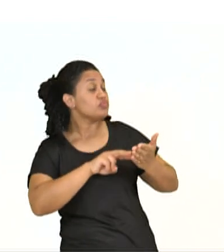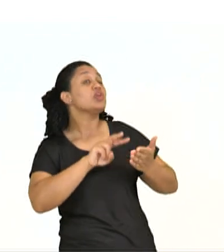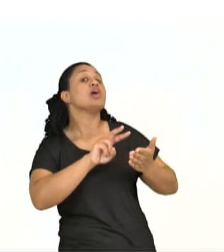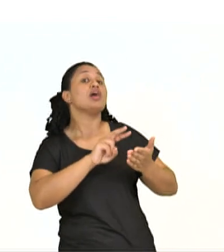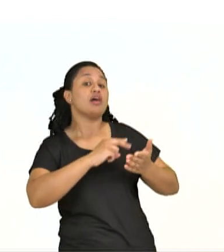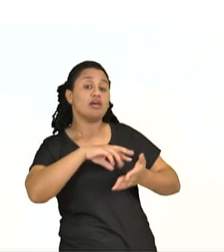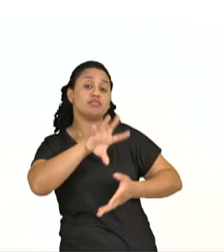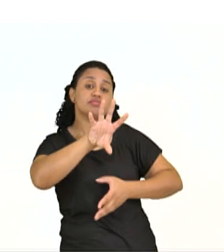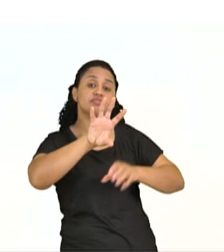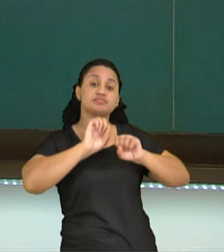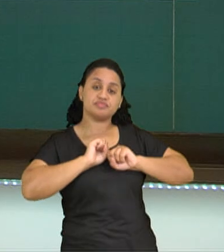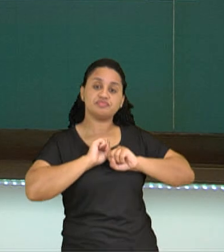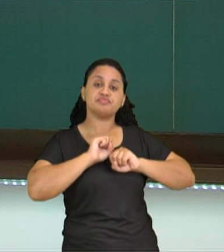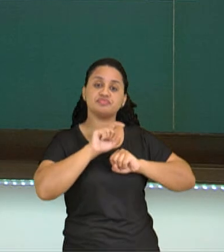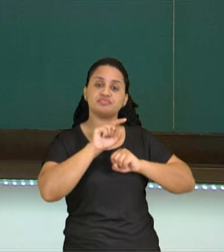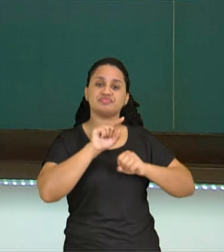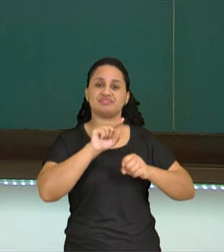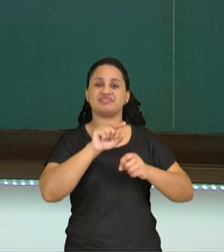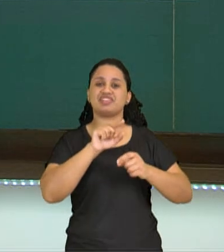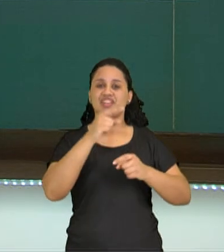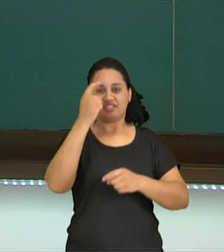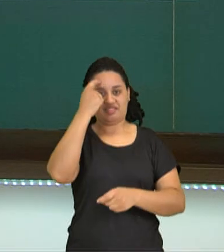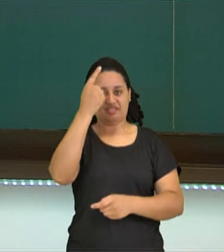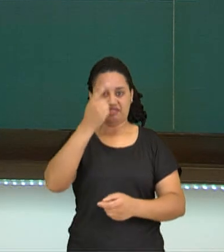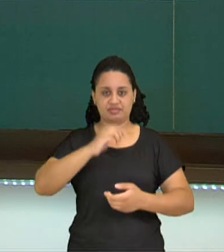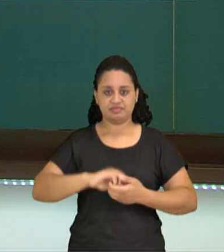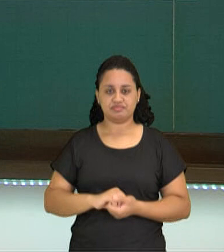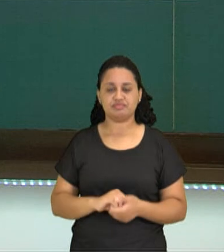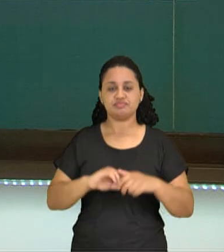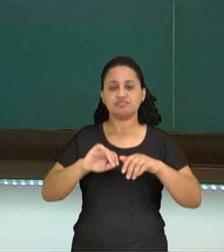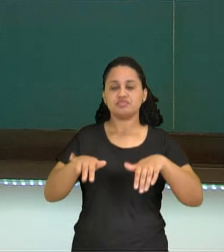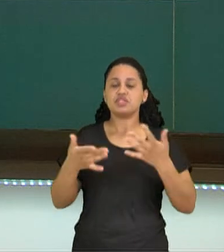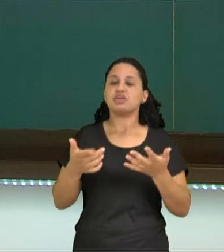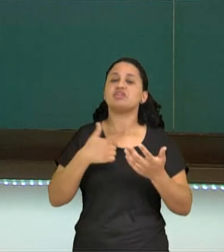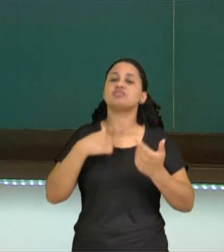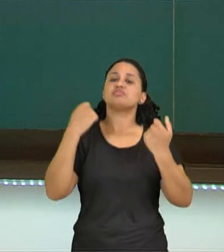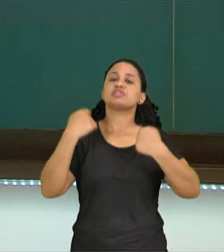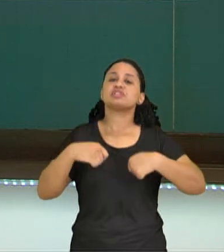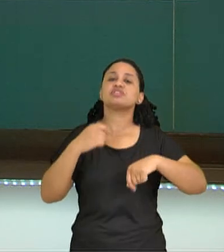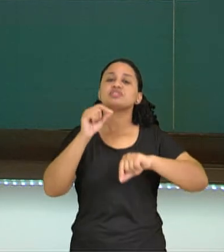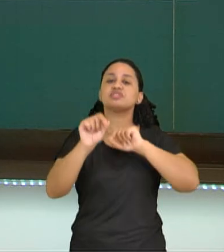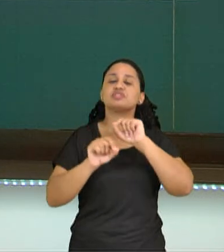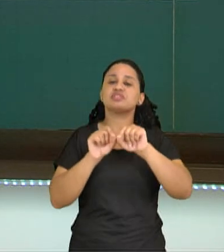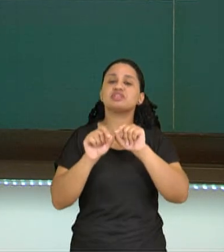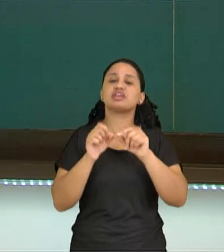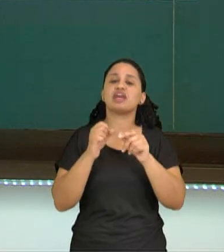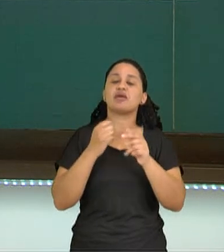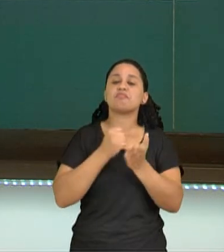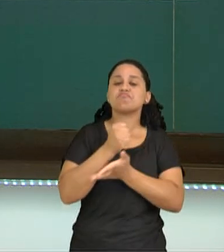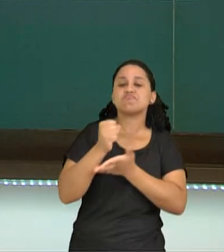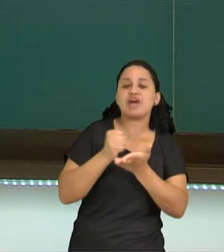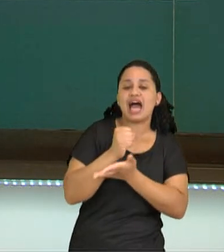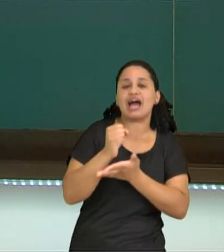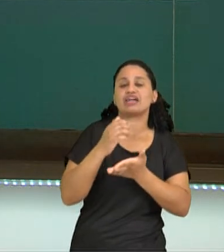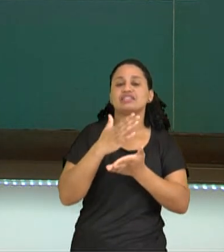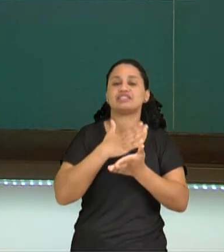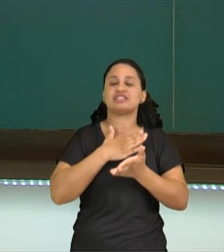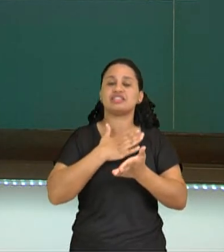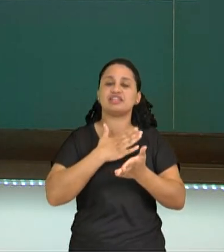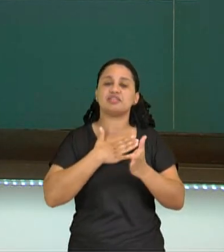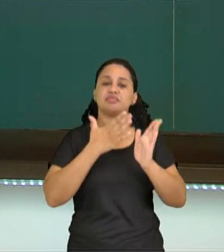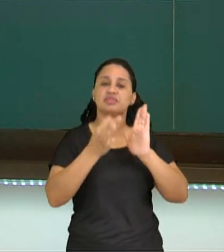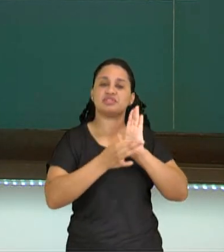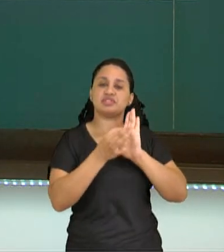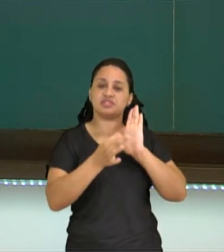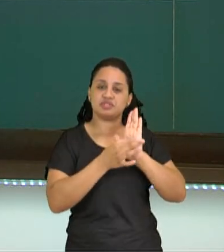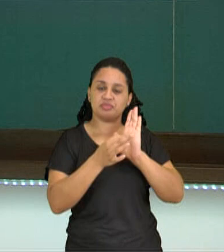As pessoas que leem o texto. Então, eu preciso muito bem fundamentar os meus argumentos, porque eu preciso, a minha